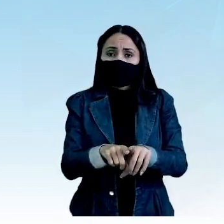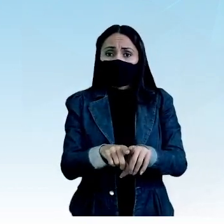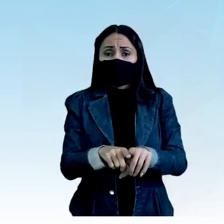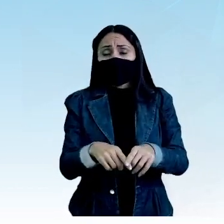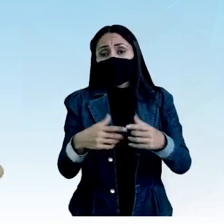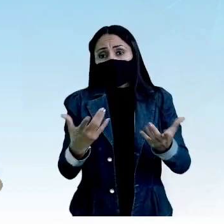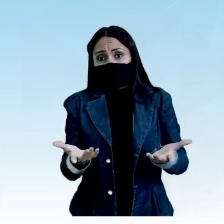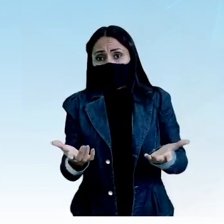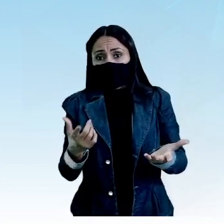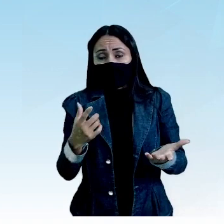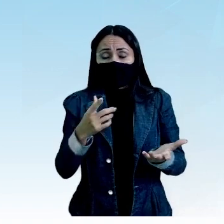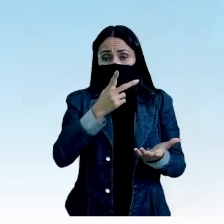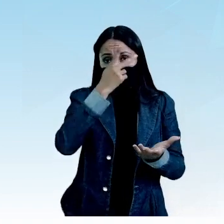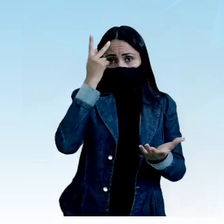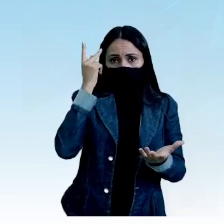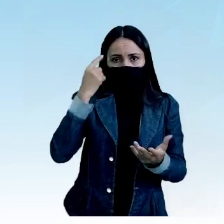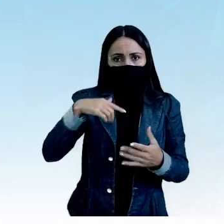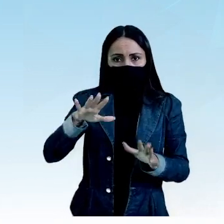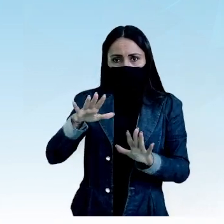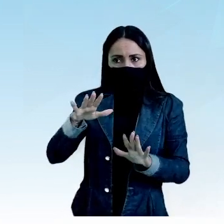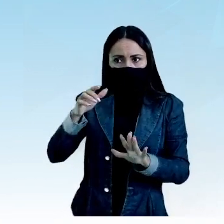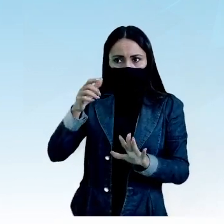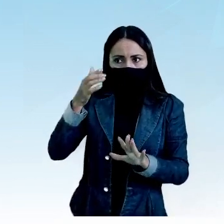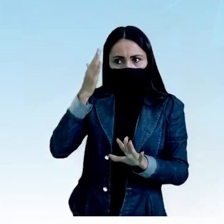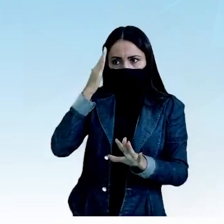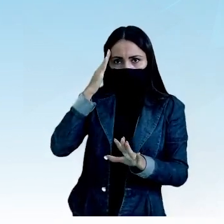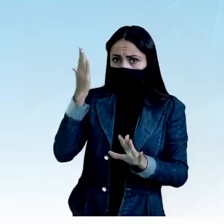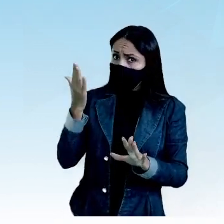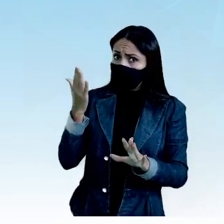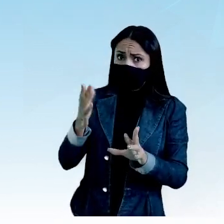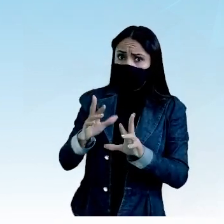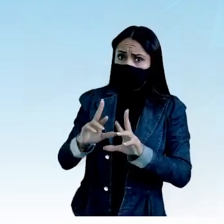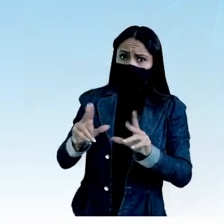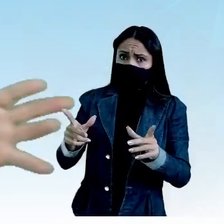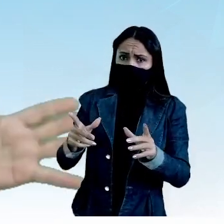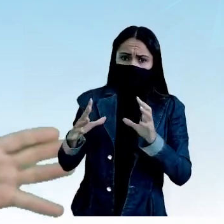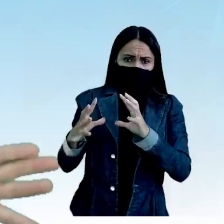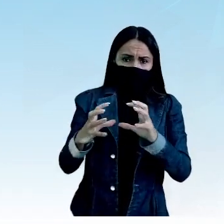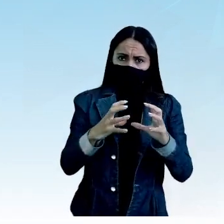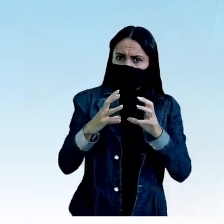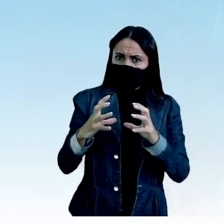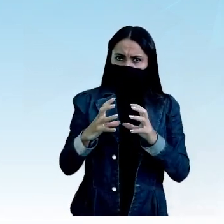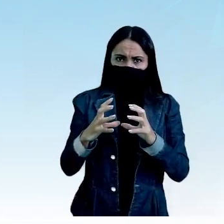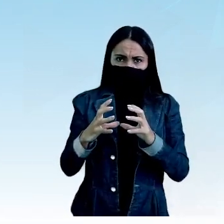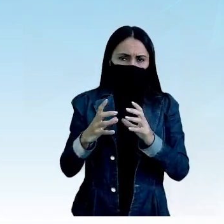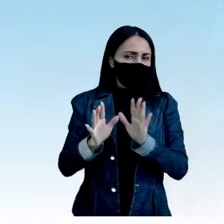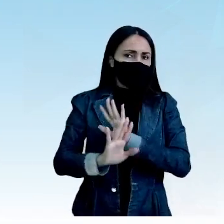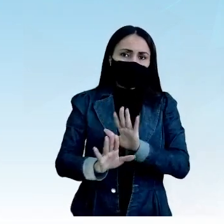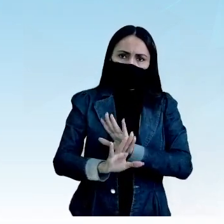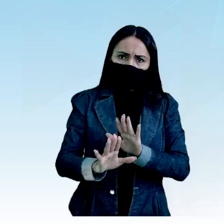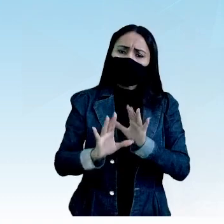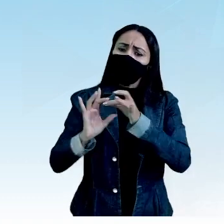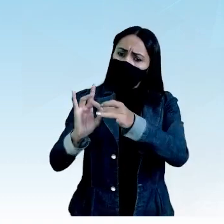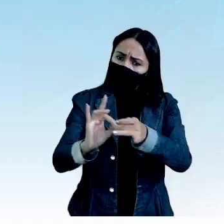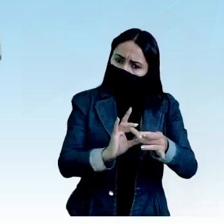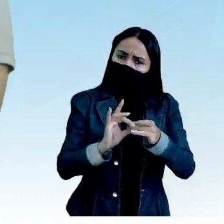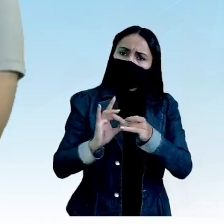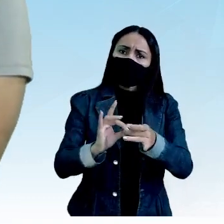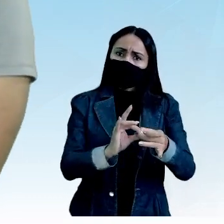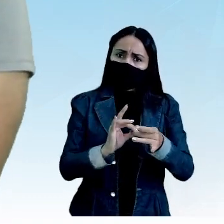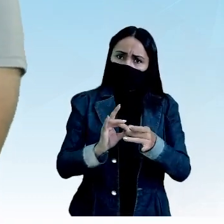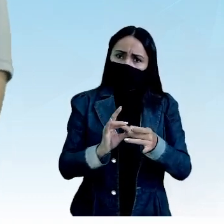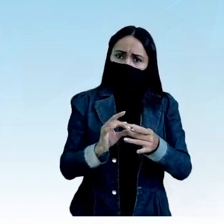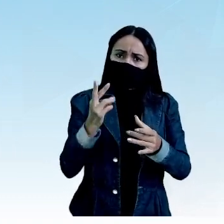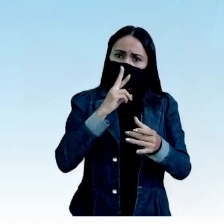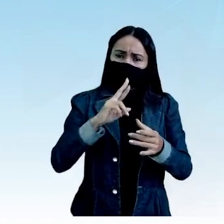que as pessoas botam na cabeça, né? Que é essa questão do conflito, que não, tudo pode viver em harmonia. Está aí